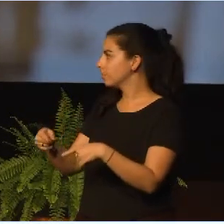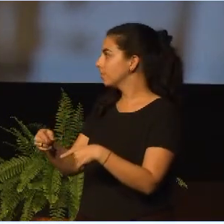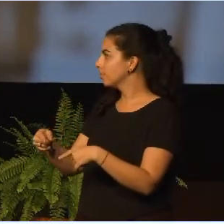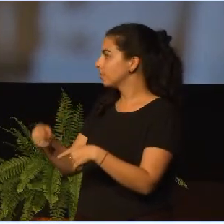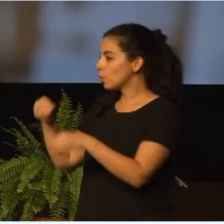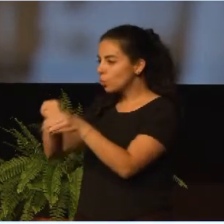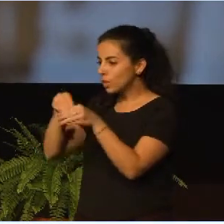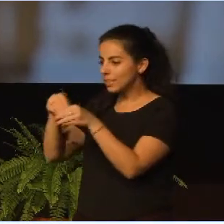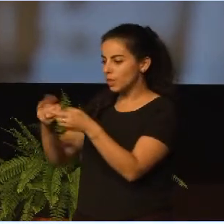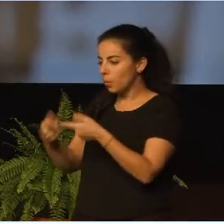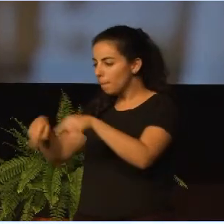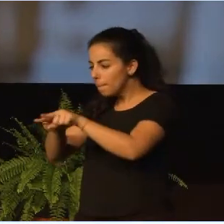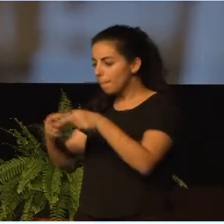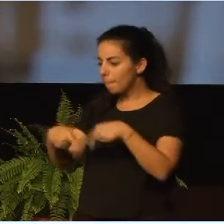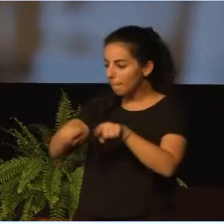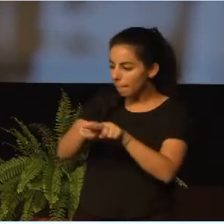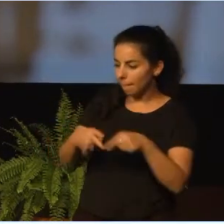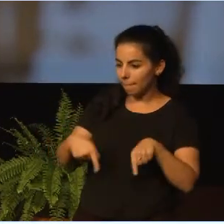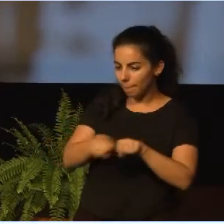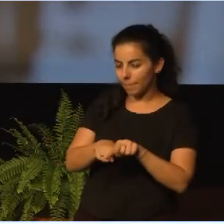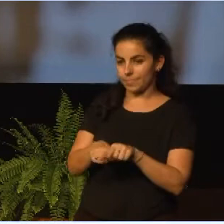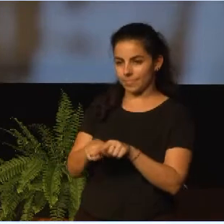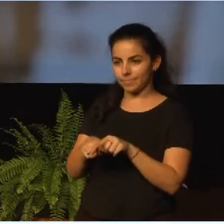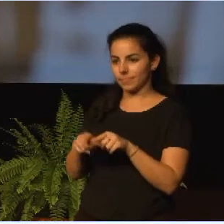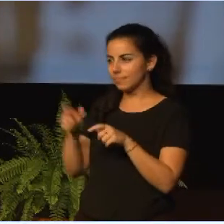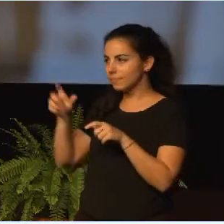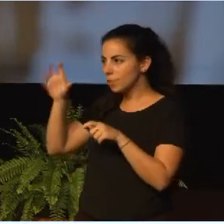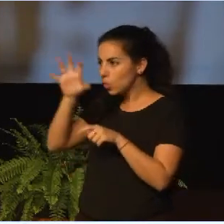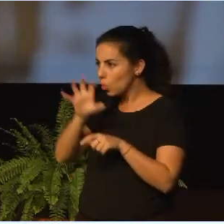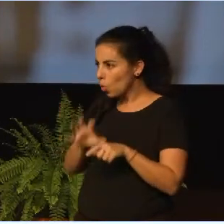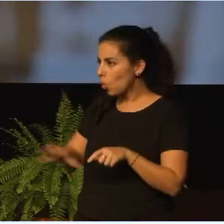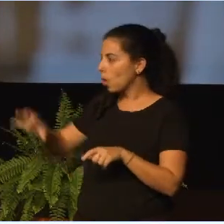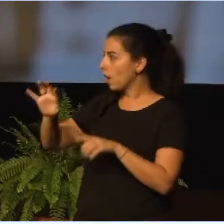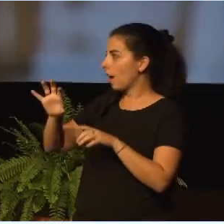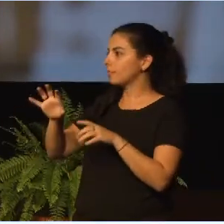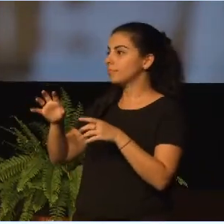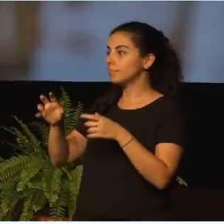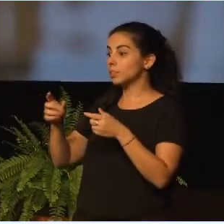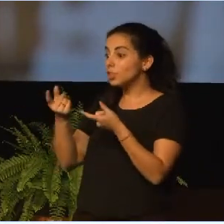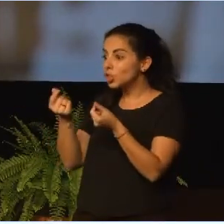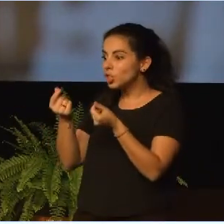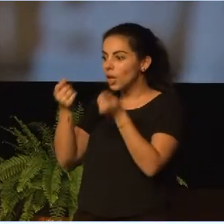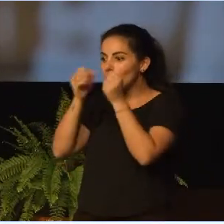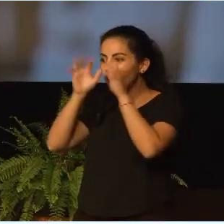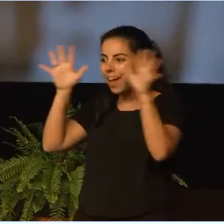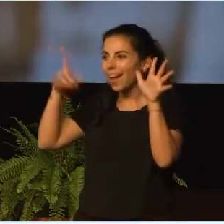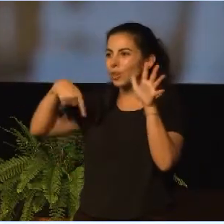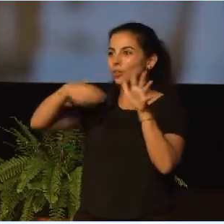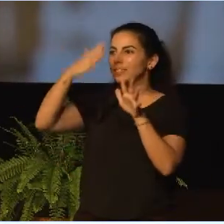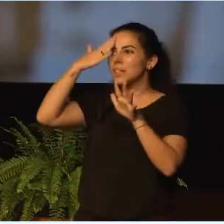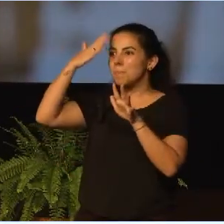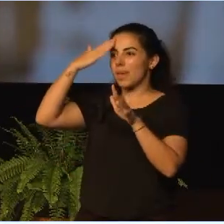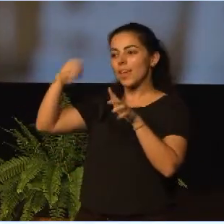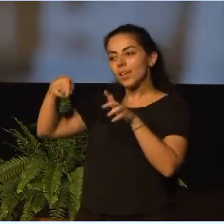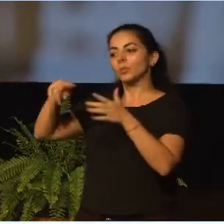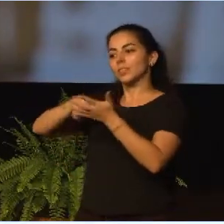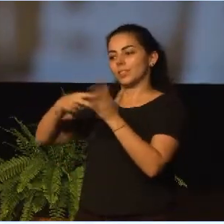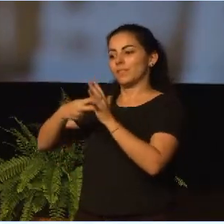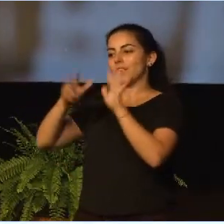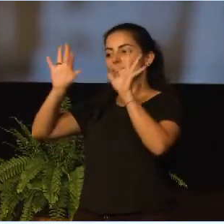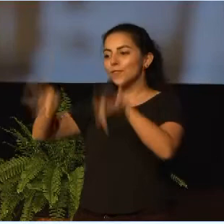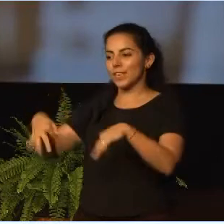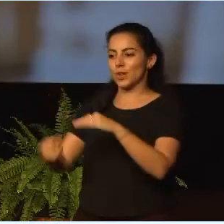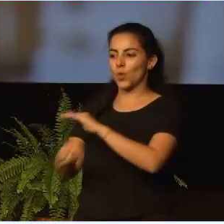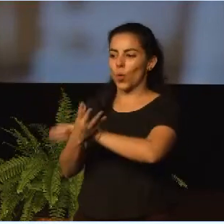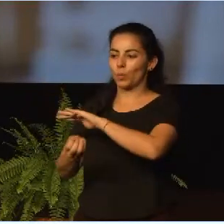vai melhorar o processo da auditoria interna e de toda a equipe, e o dinheiro, porque está mais claro ainda. E a gente acabar com a corrupção na política.